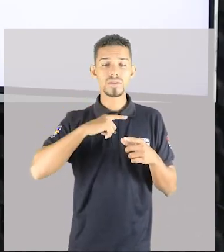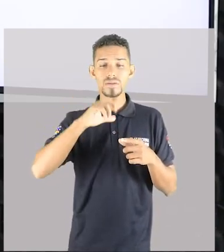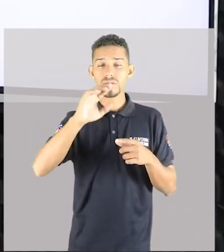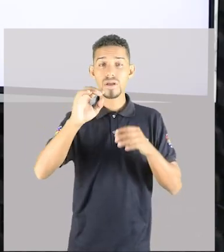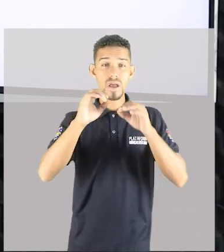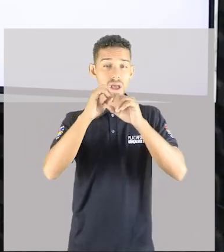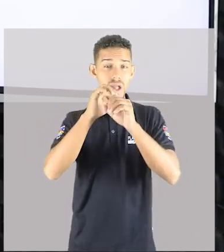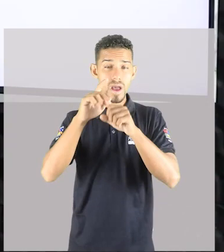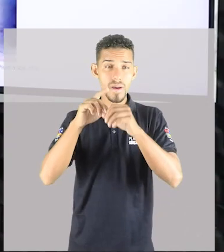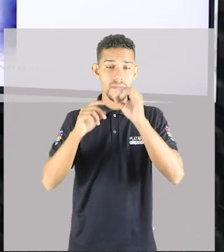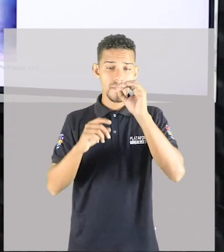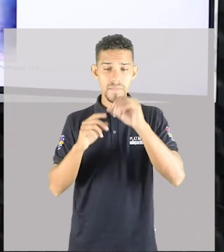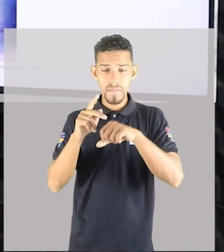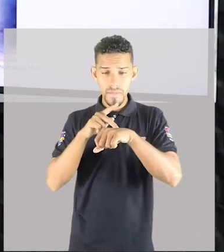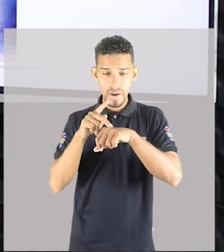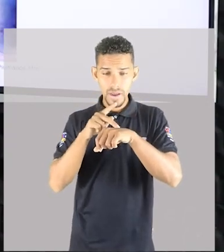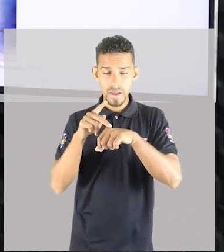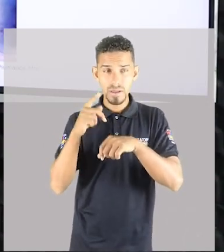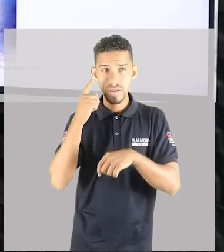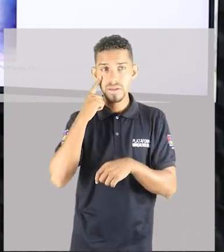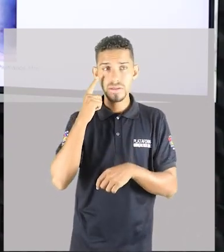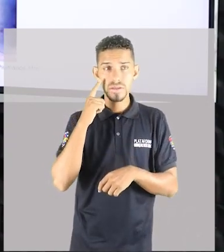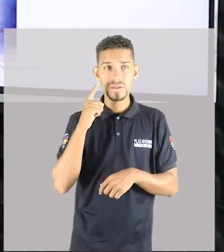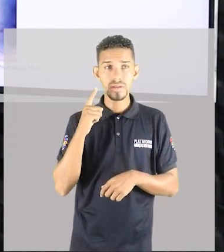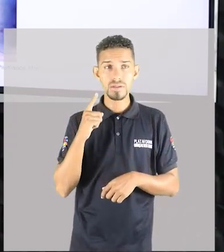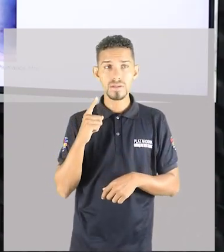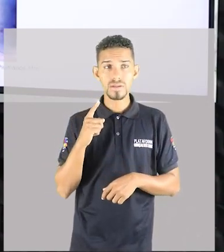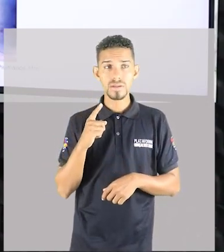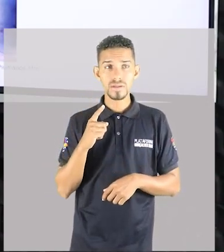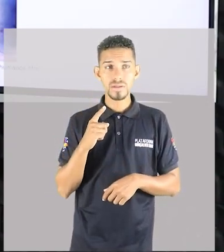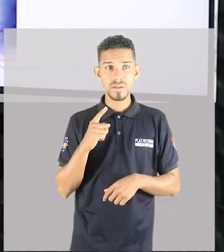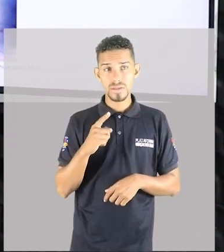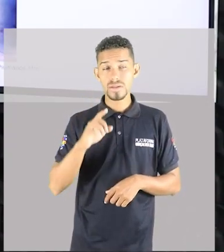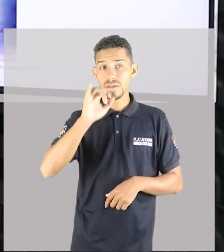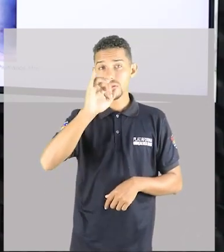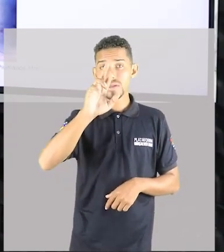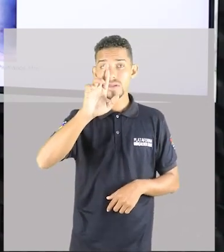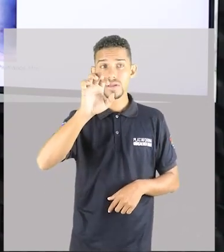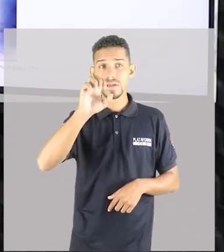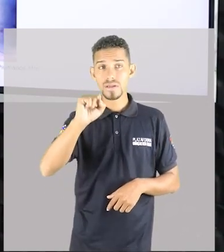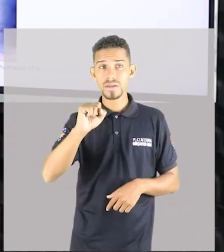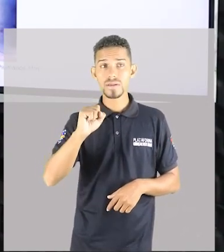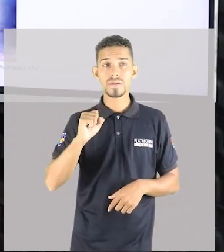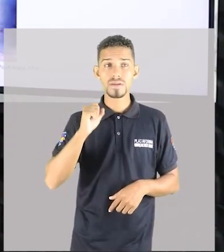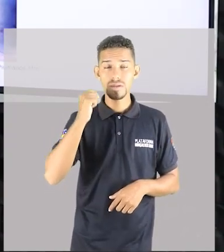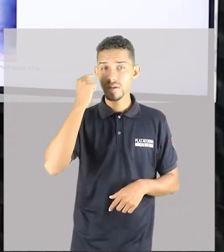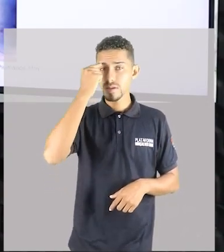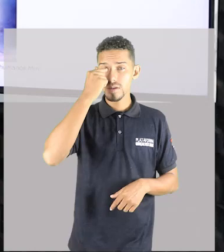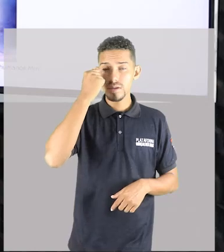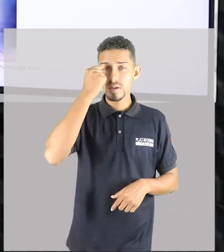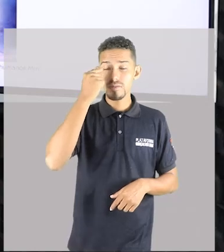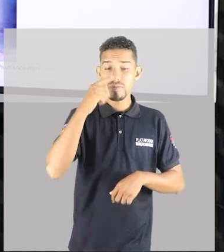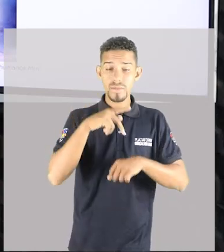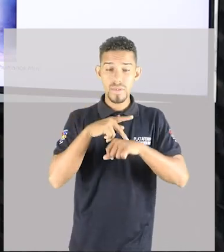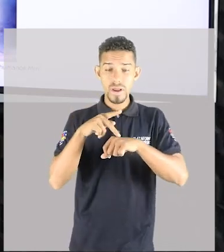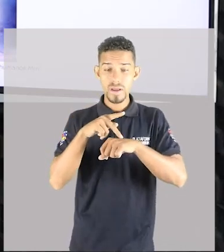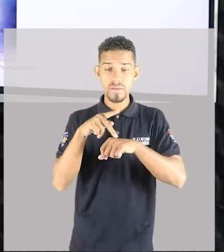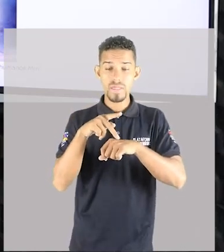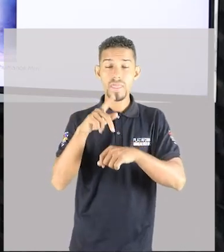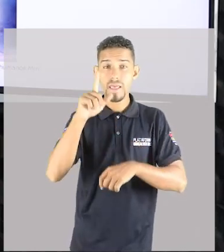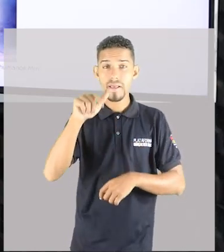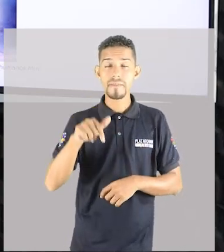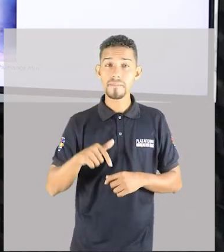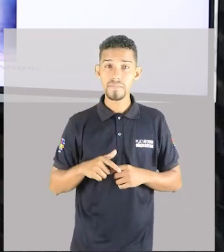bolinha preta. Deixa eu voltar mais aqui, ó. Olha essa bolinha, olha a íris aqui bonitona, ó. E essa bolinha preta